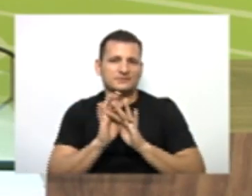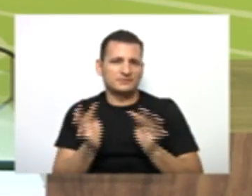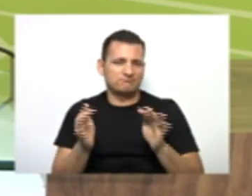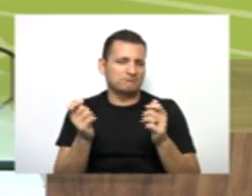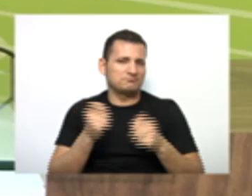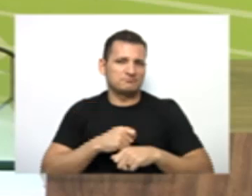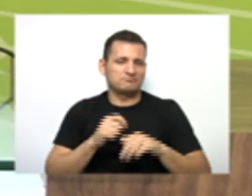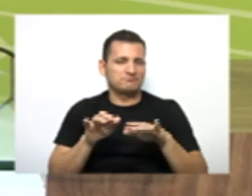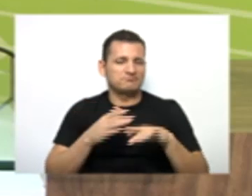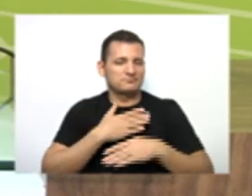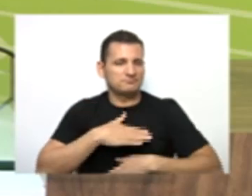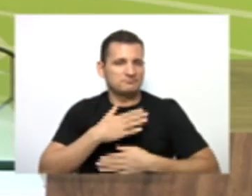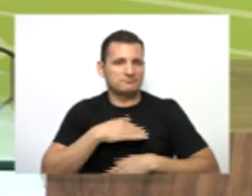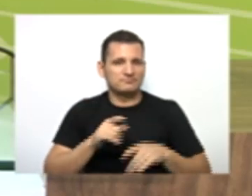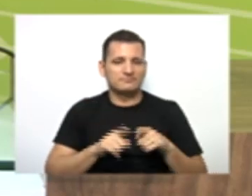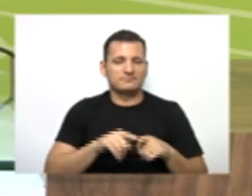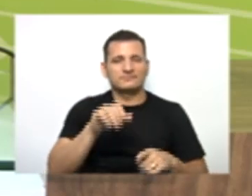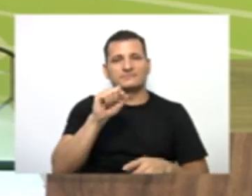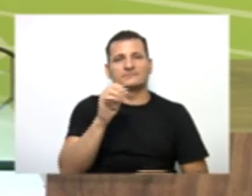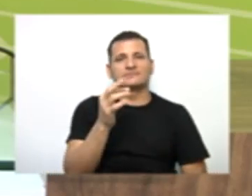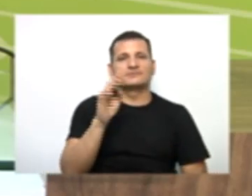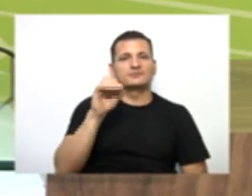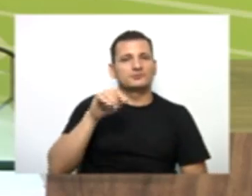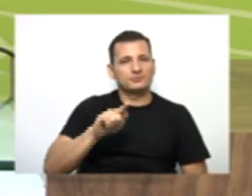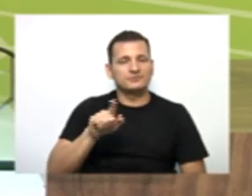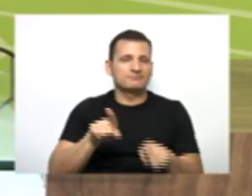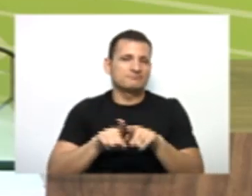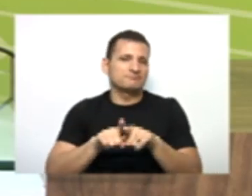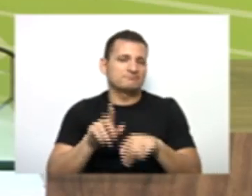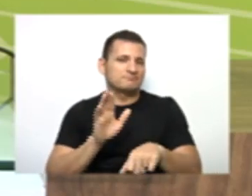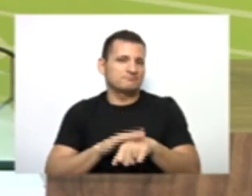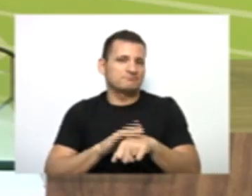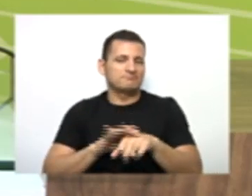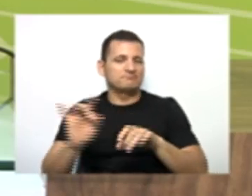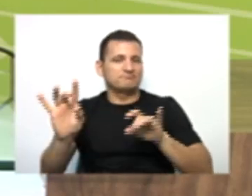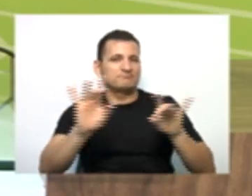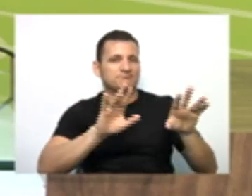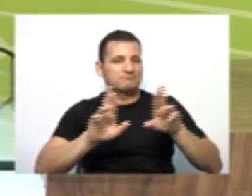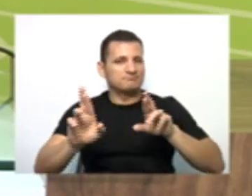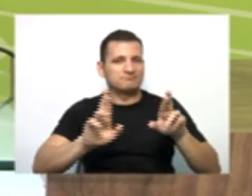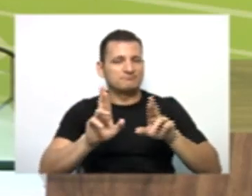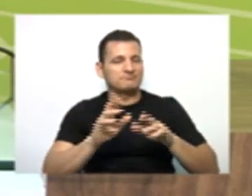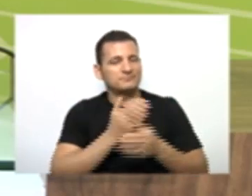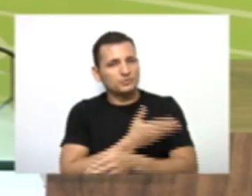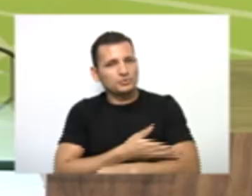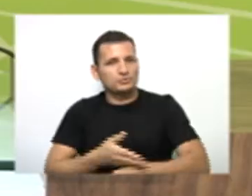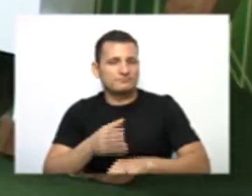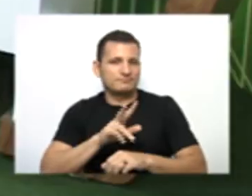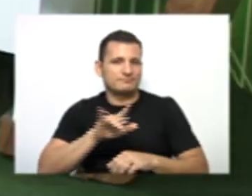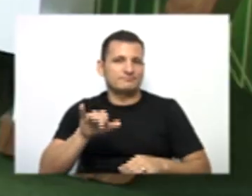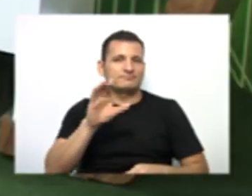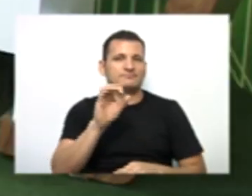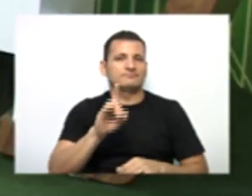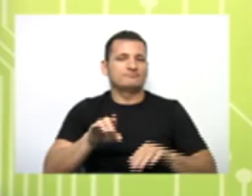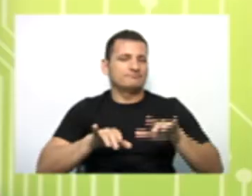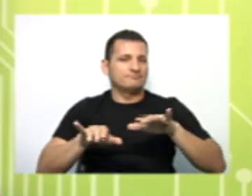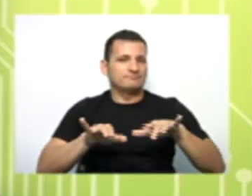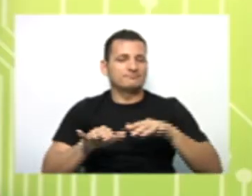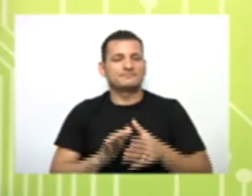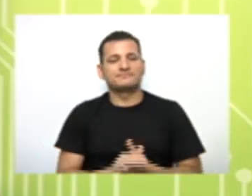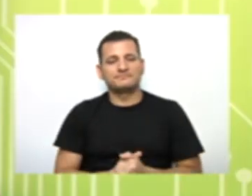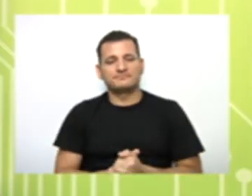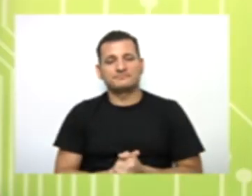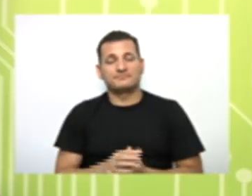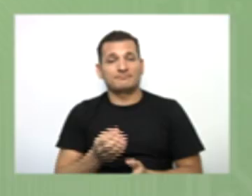tranquilo também, dá para usar. O strong também dá para usar e fica a critério de cada um, a gente vai se acostumando com a codificação, sabe? Beleza. Vamos lá para a questão